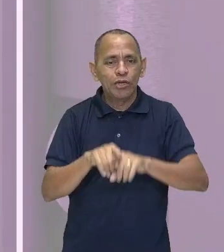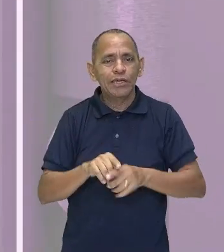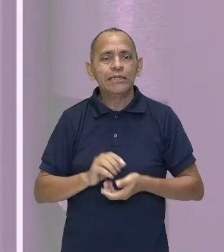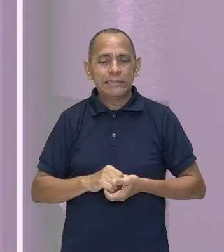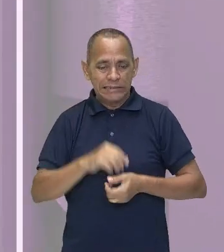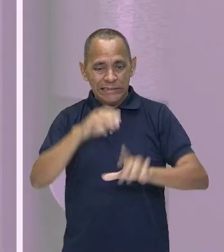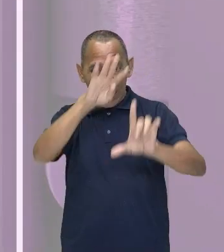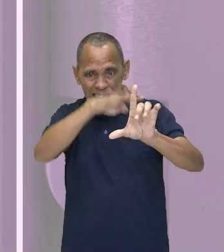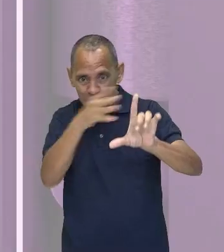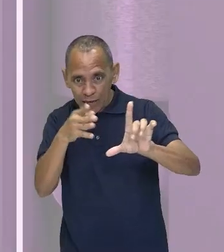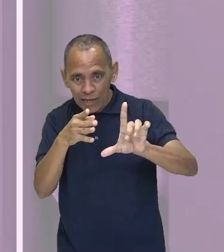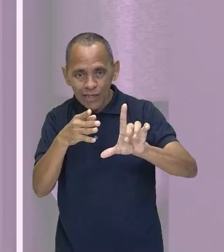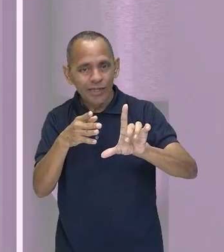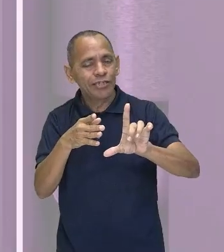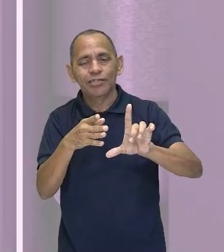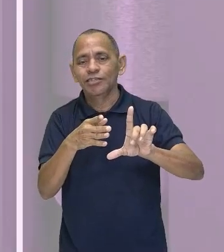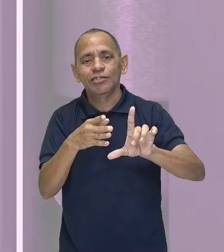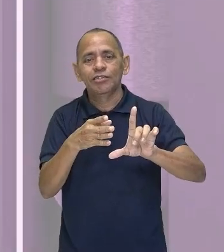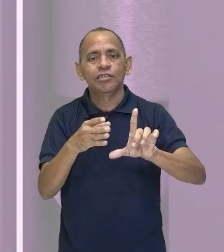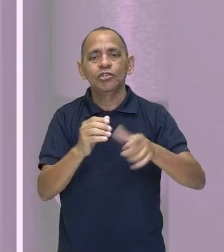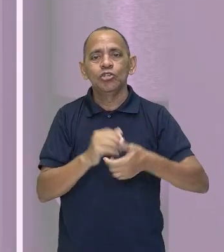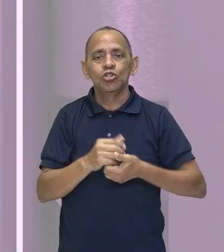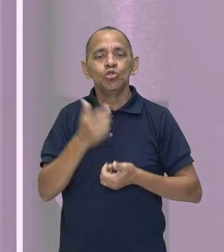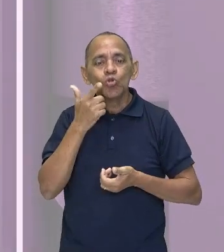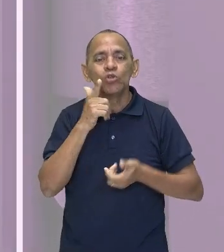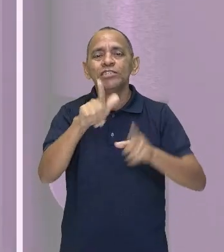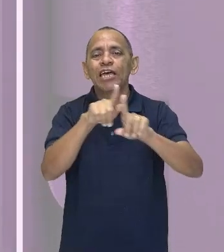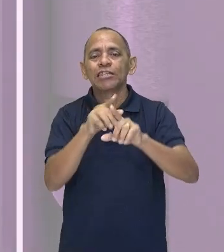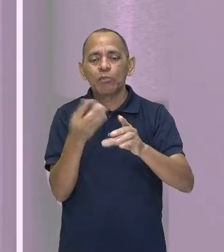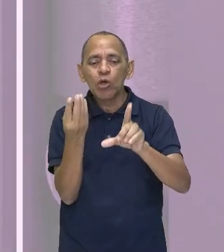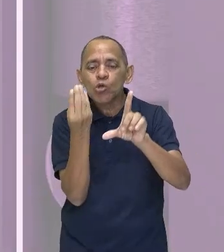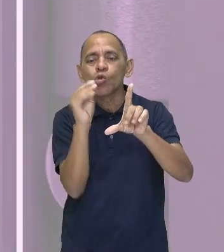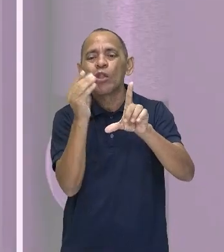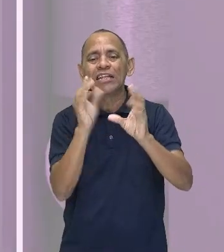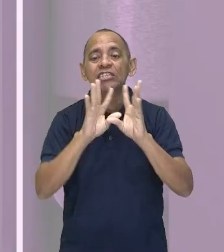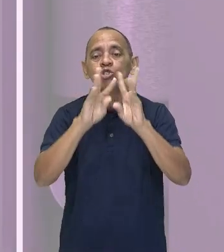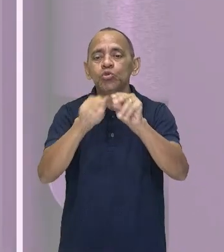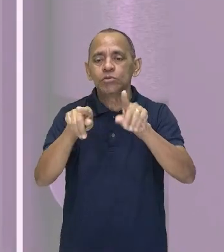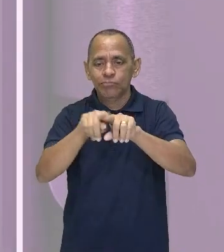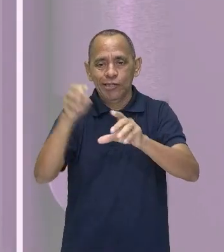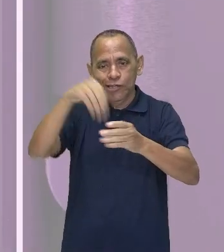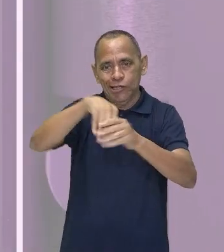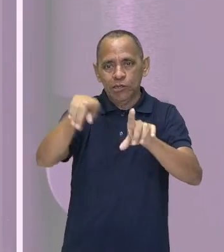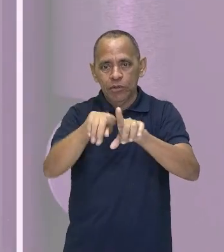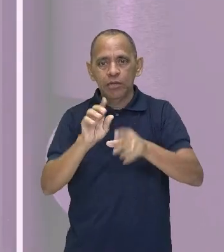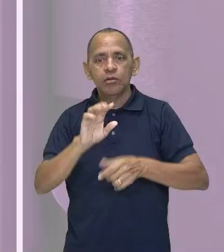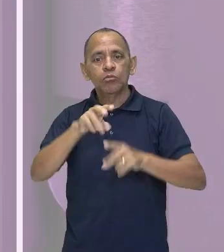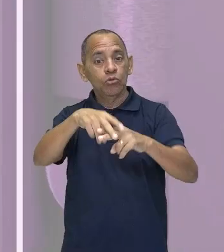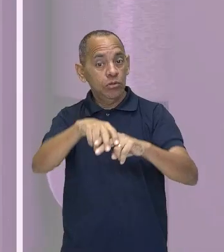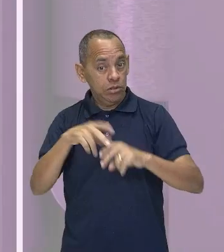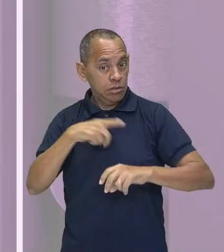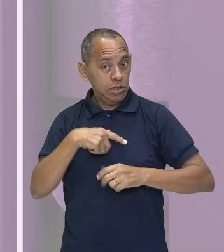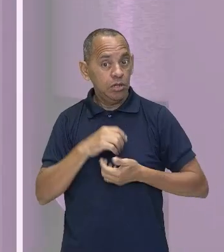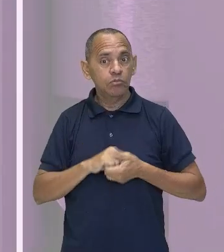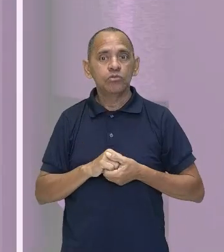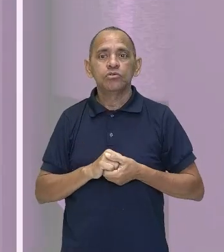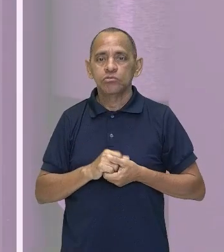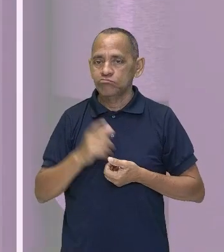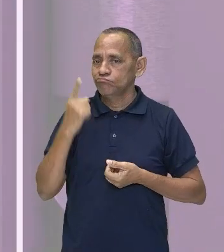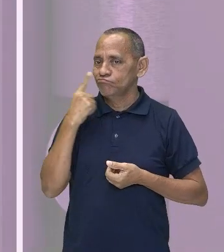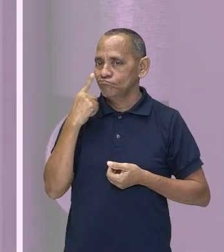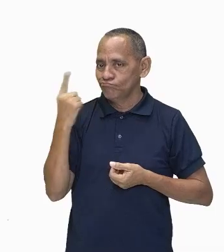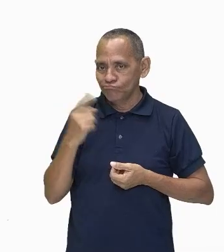suficiente para a gente olhar e interpretar aqueles dados, né? Por isso nós temos um outro recurso, que é a construção